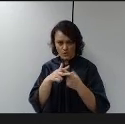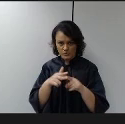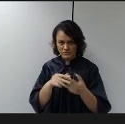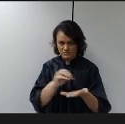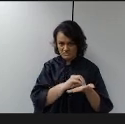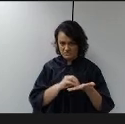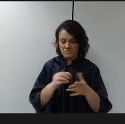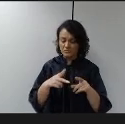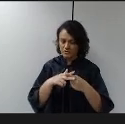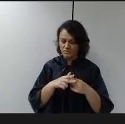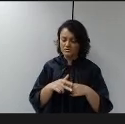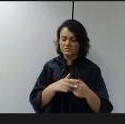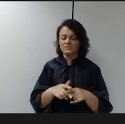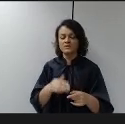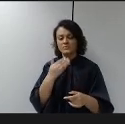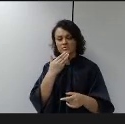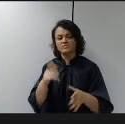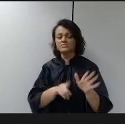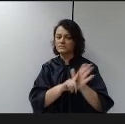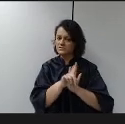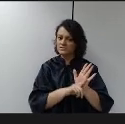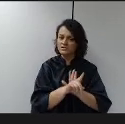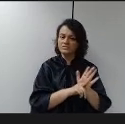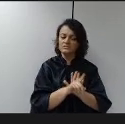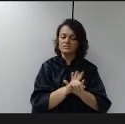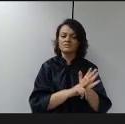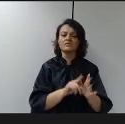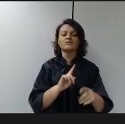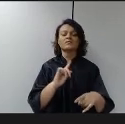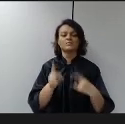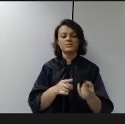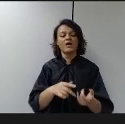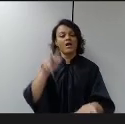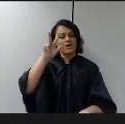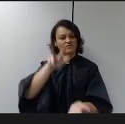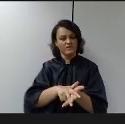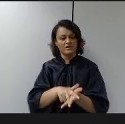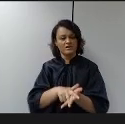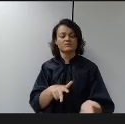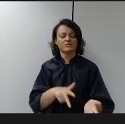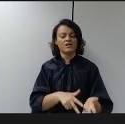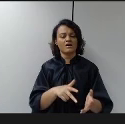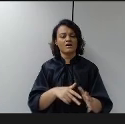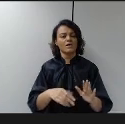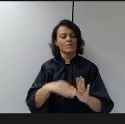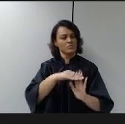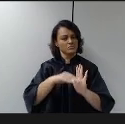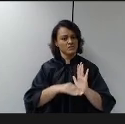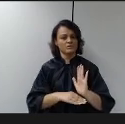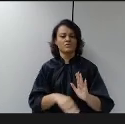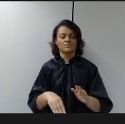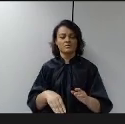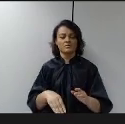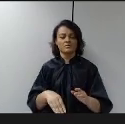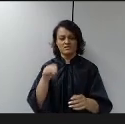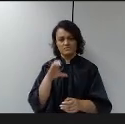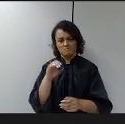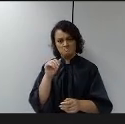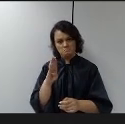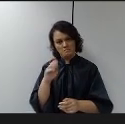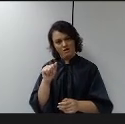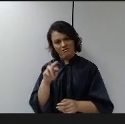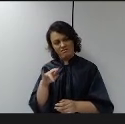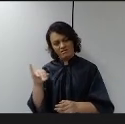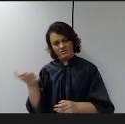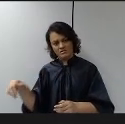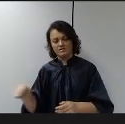ao recurso especial para reconhecer a aplicação da cláusula de barreira e, consequentemente,